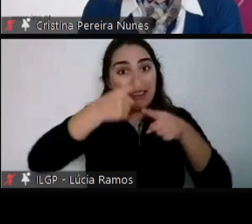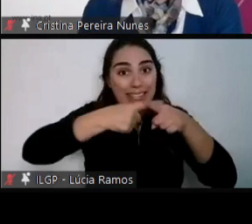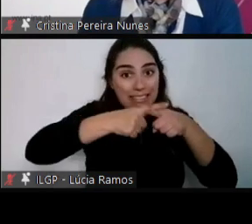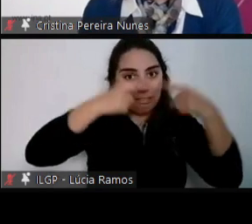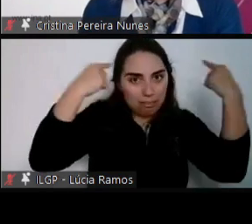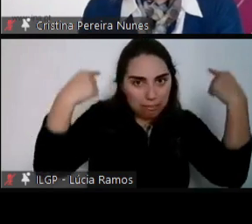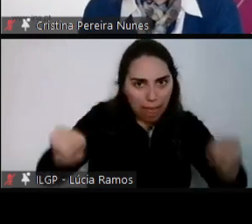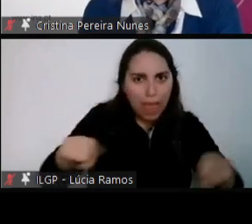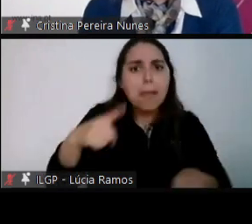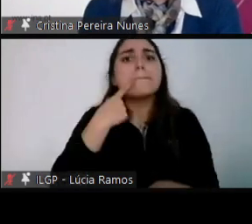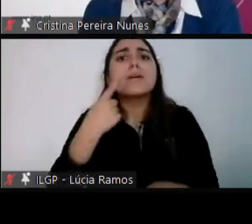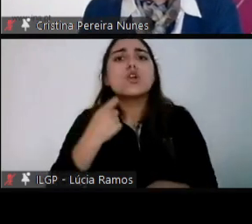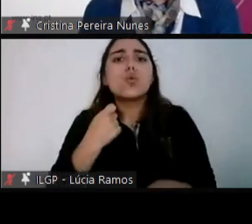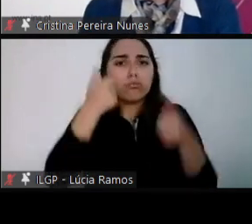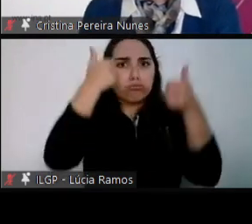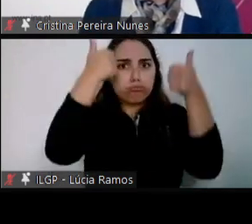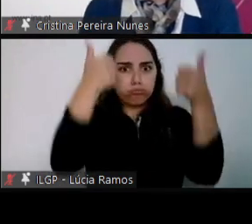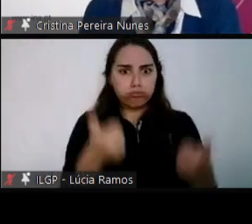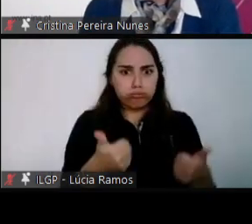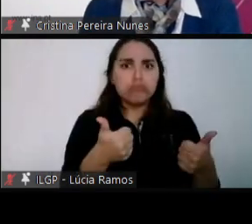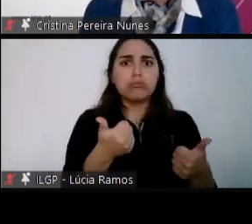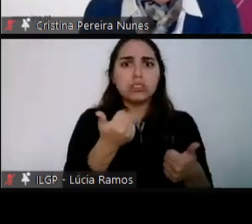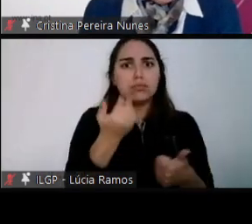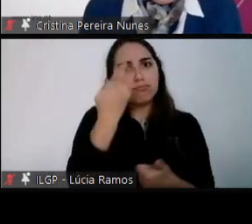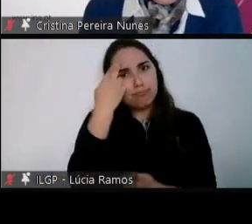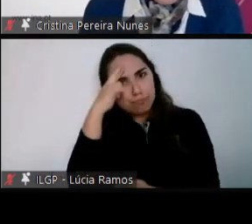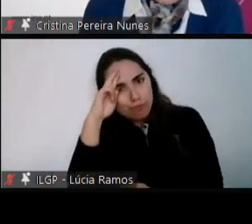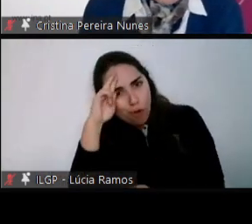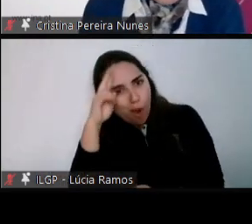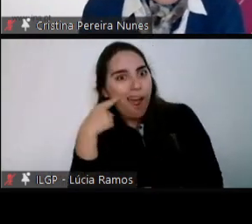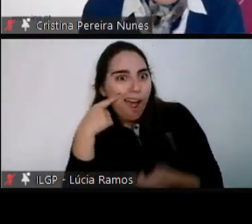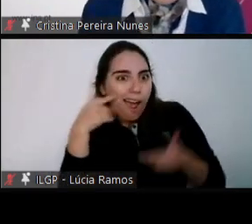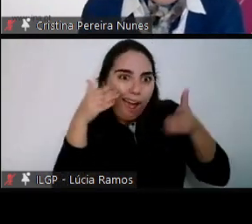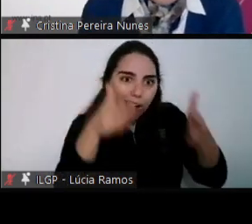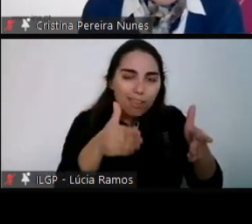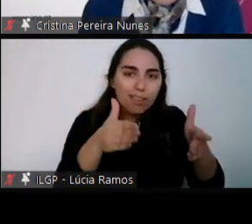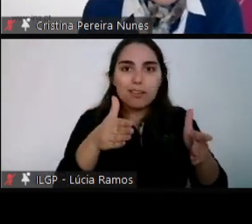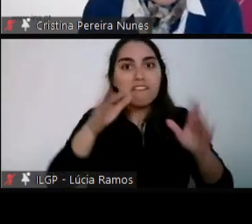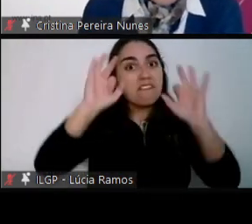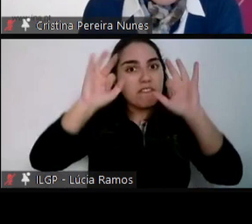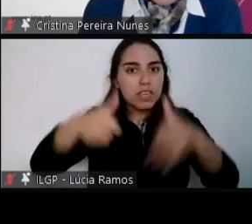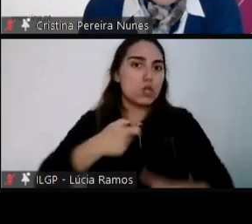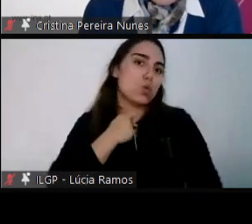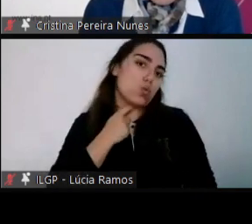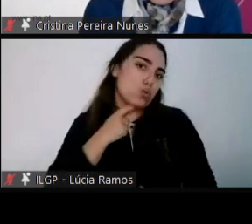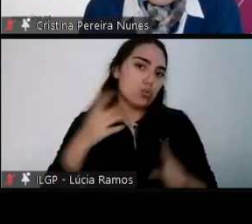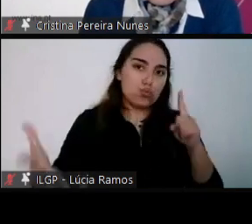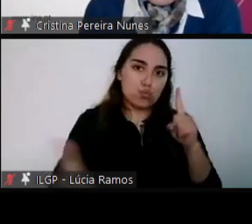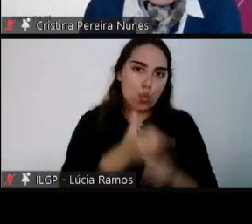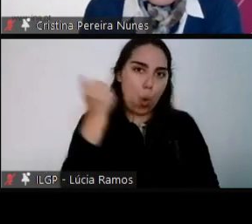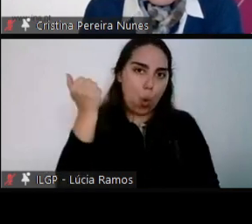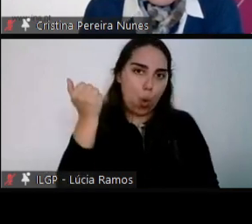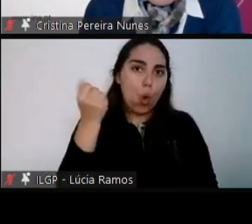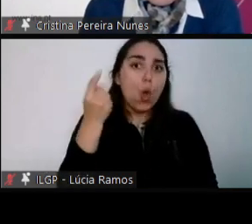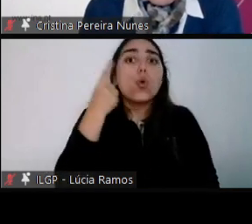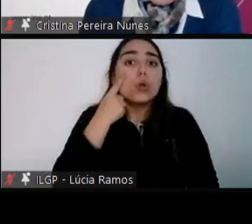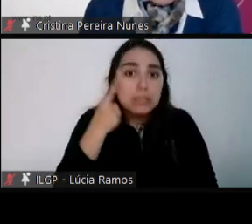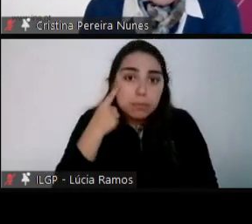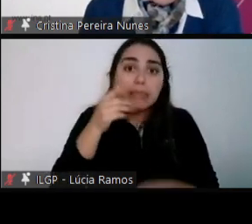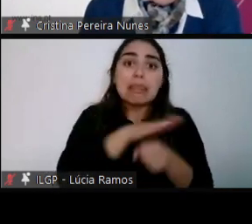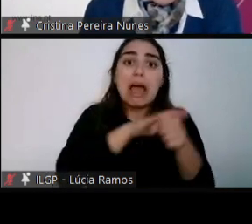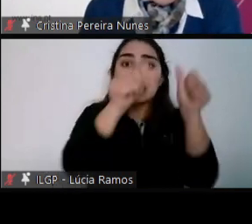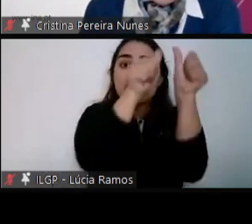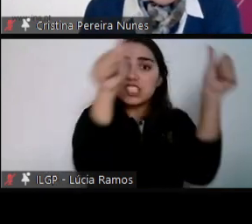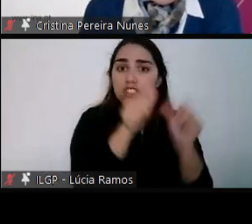verdadeiramente empenhado ali no curso termina com sucesso. Independentemente da experiência que tenha na área de sistemas de informação. Aprendemos este tipo